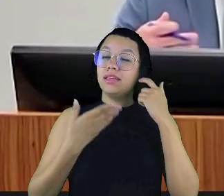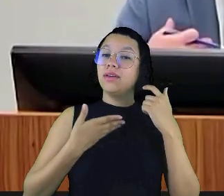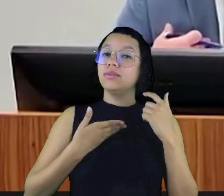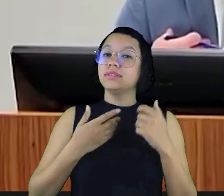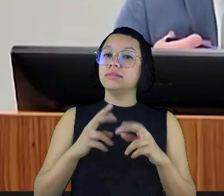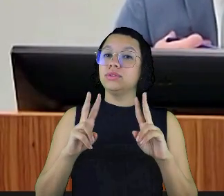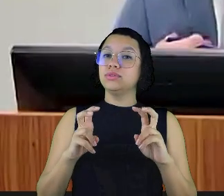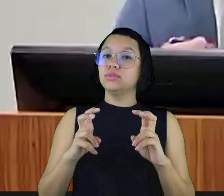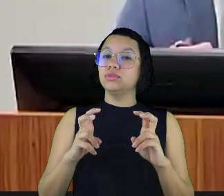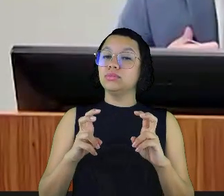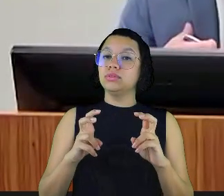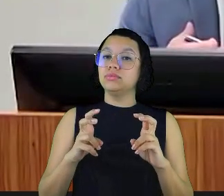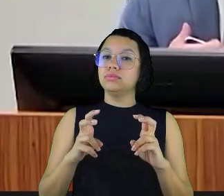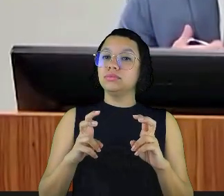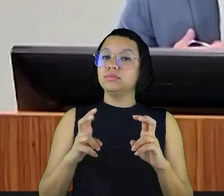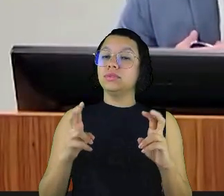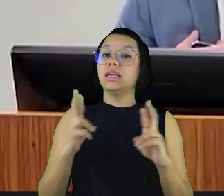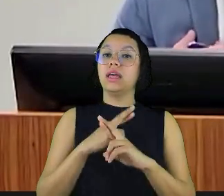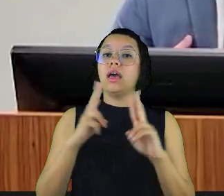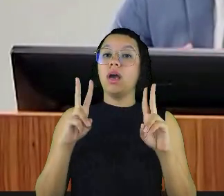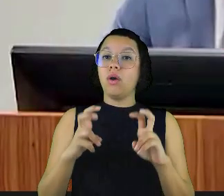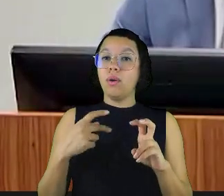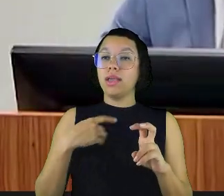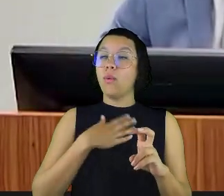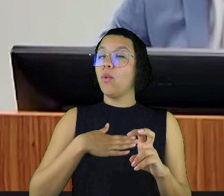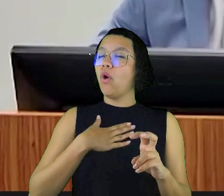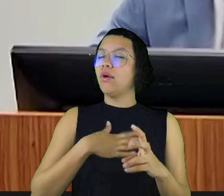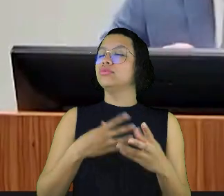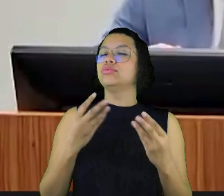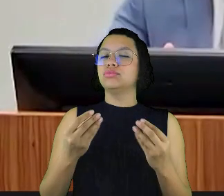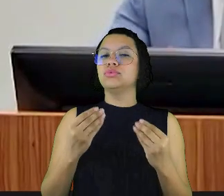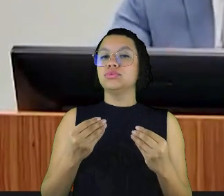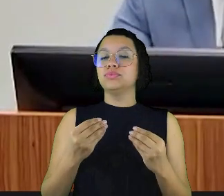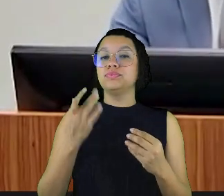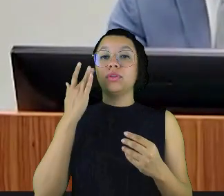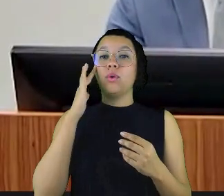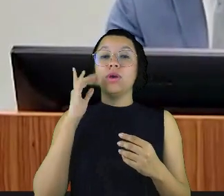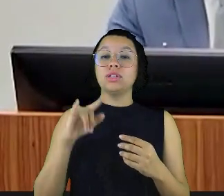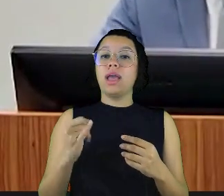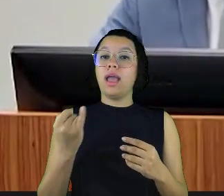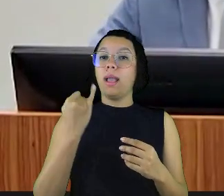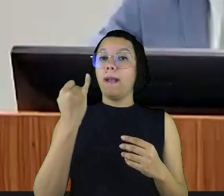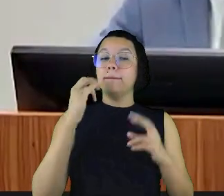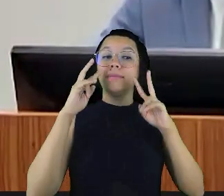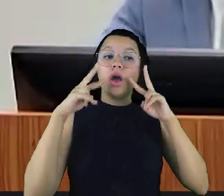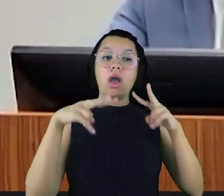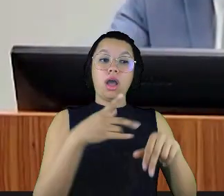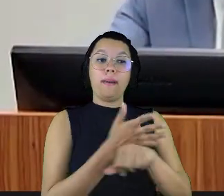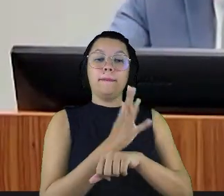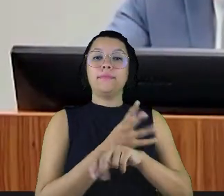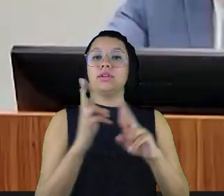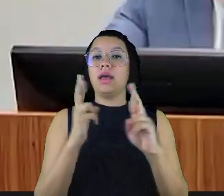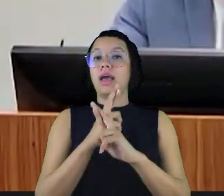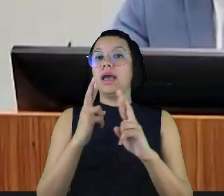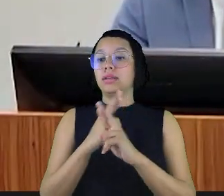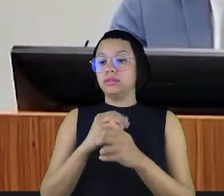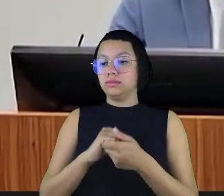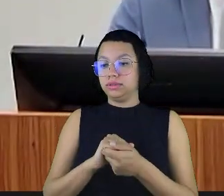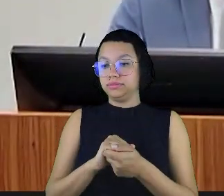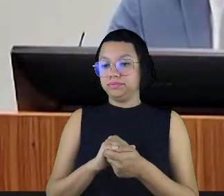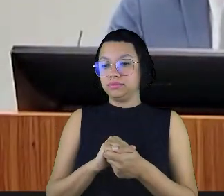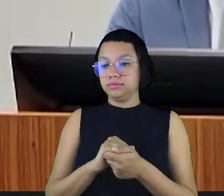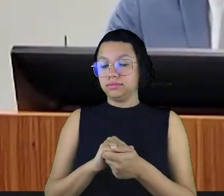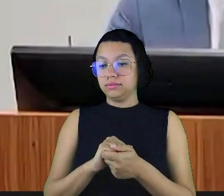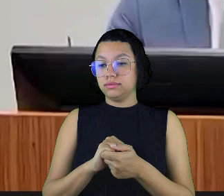que eu particularmente gosto bastante e eu acho que é muito importante do ponto de vista prático, relacionado